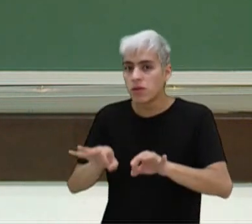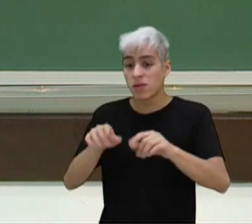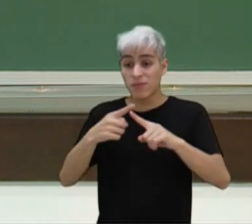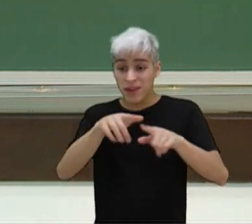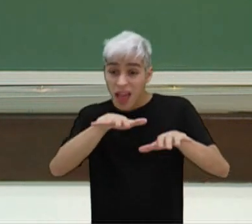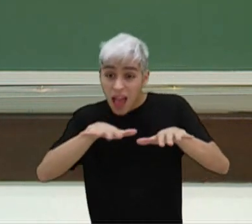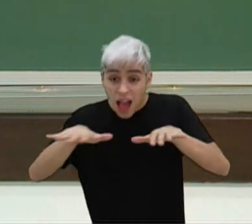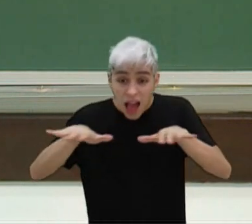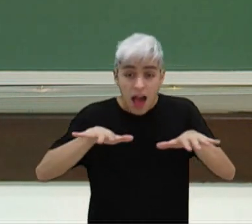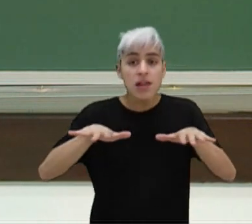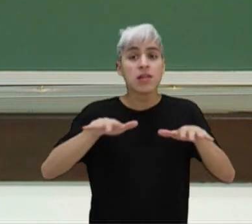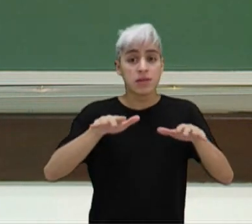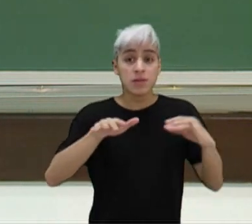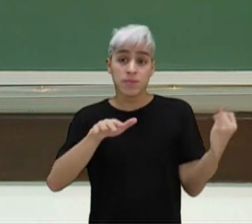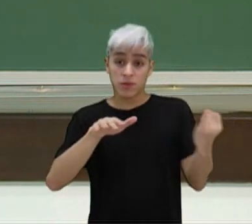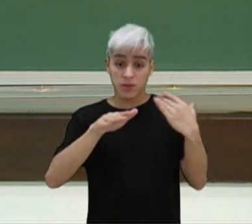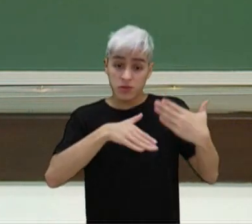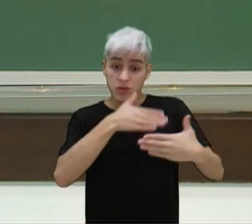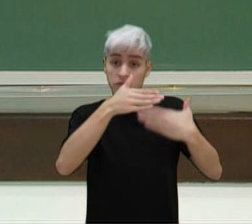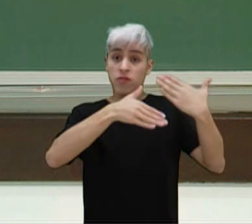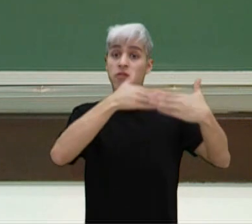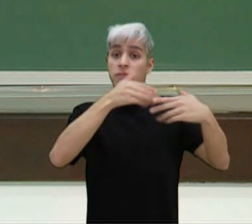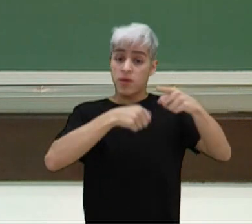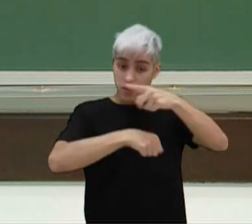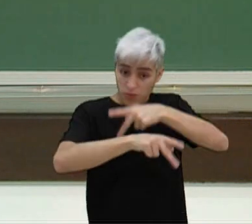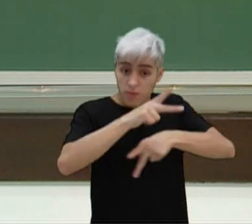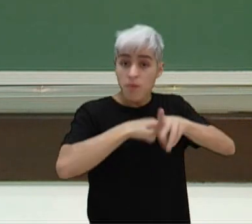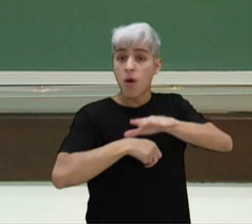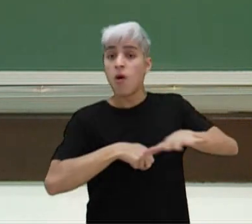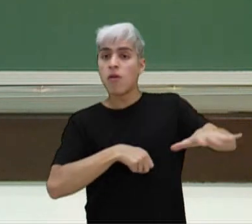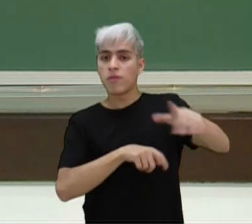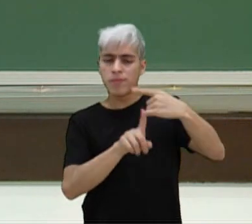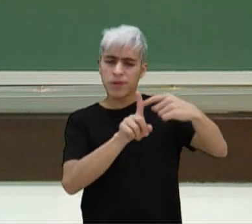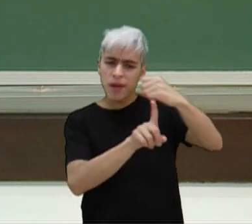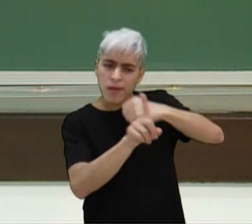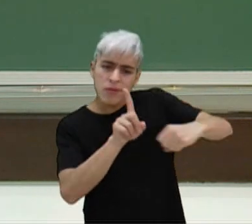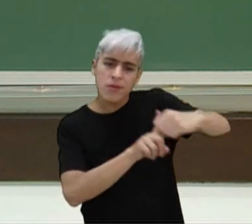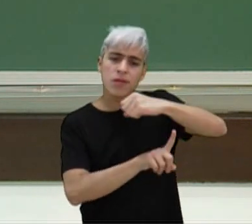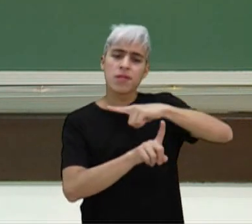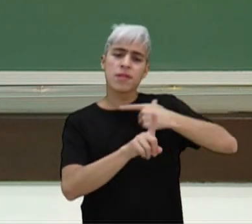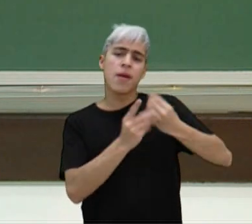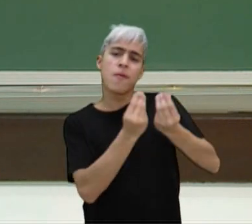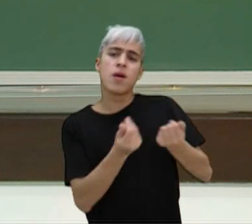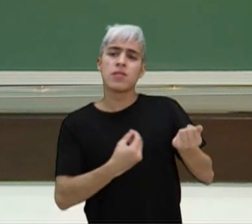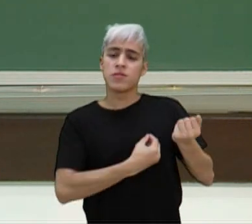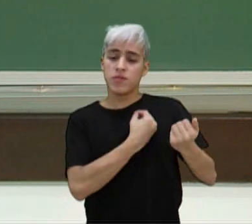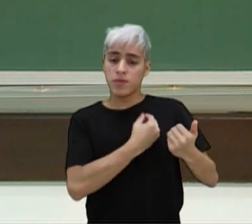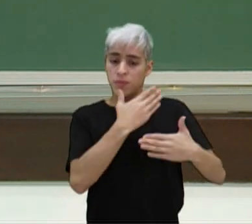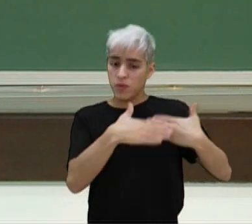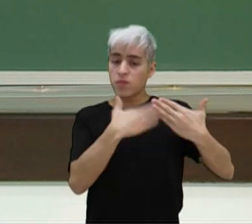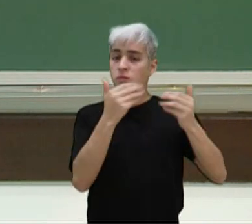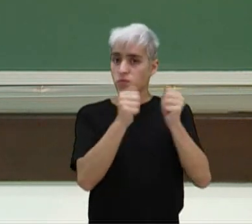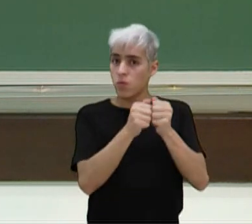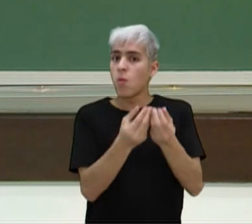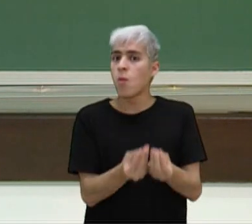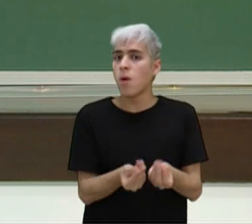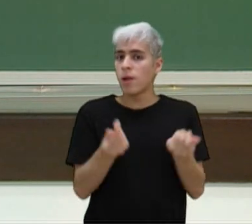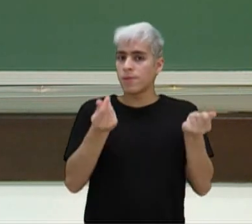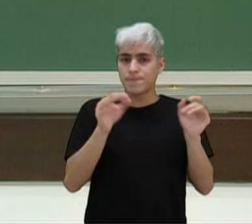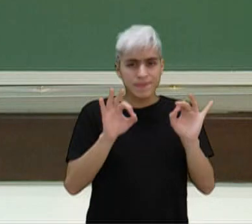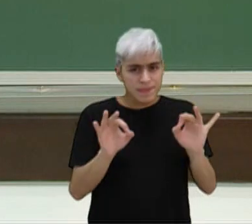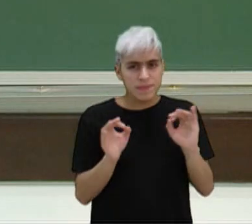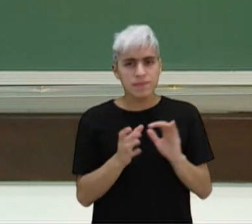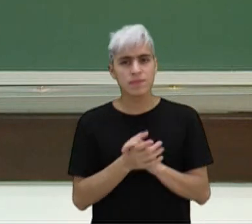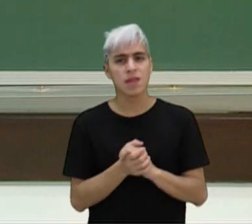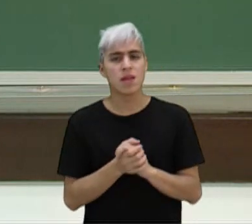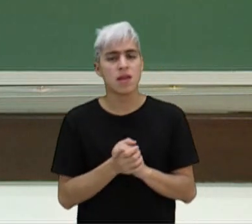para o desenvolvimento econômico e social das populações, para que elas tenham uma qualidade de vida dentro desse desenvolvimento.